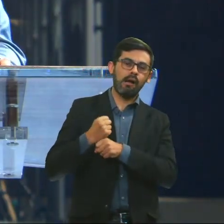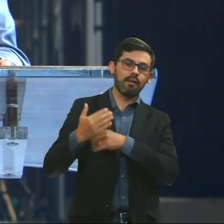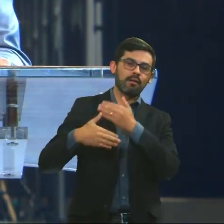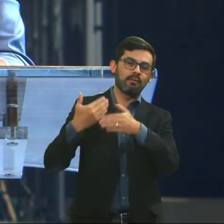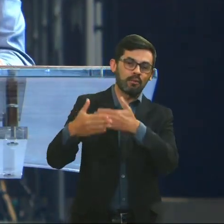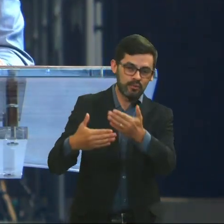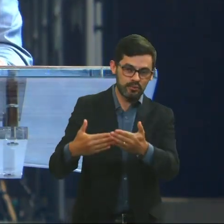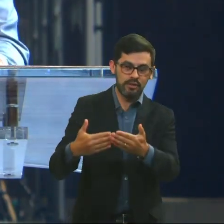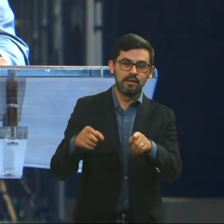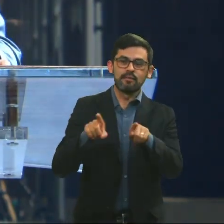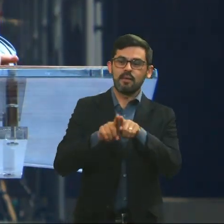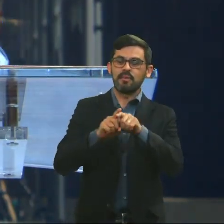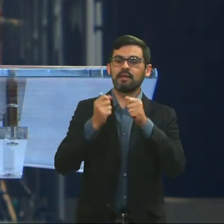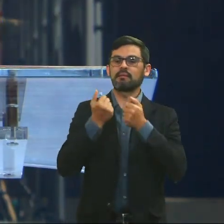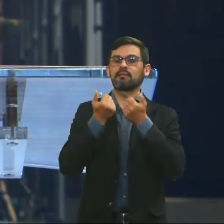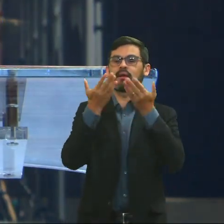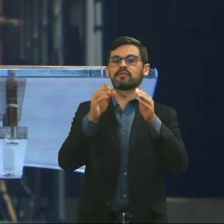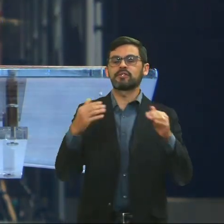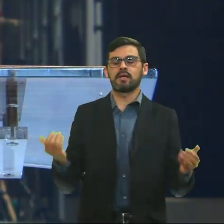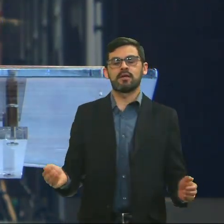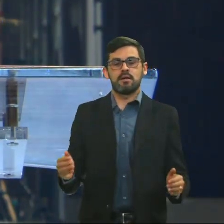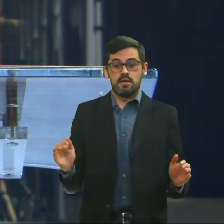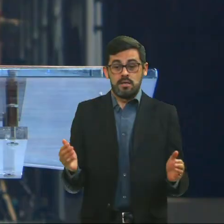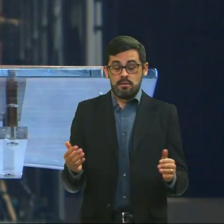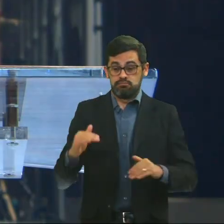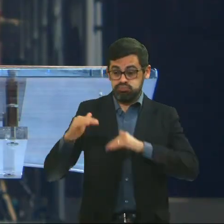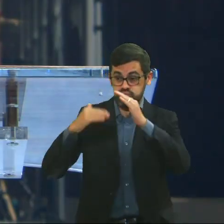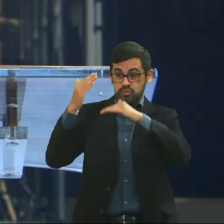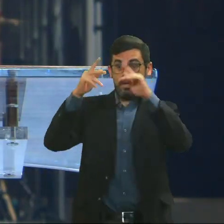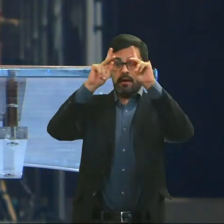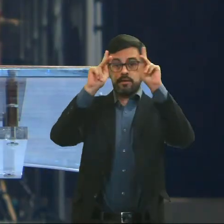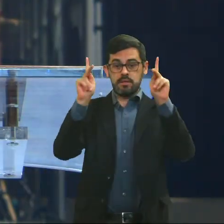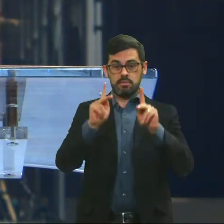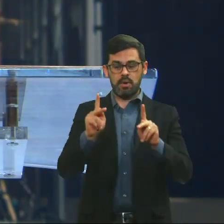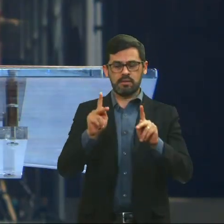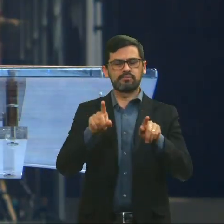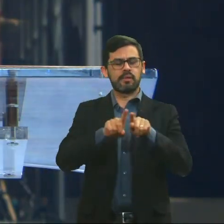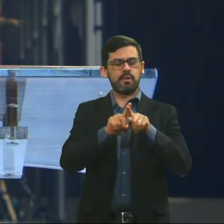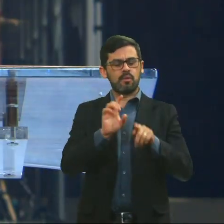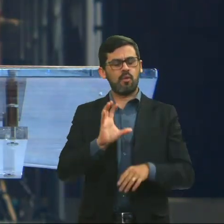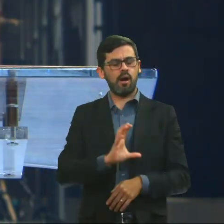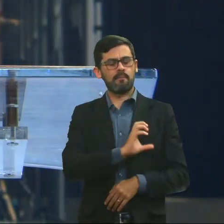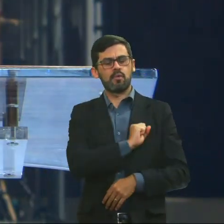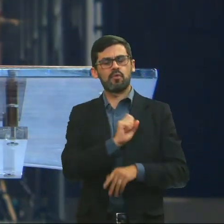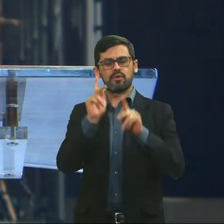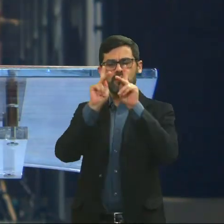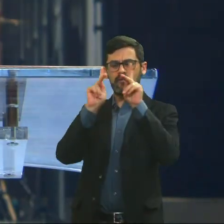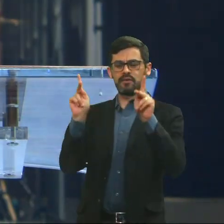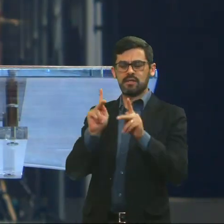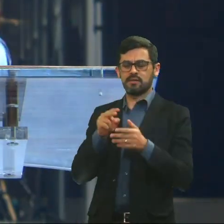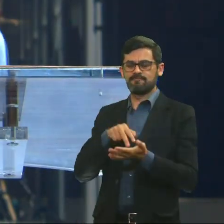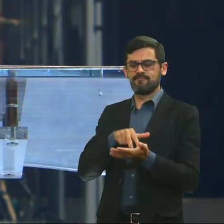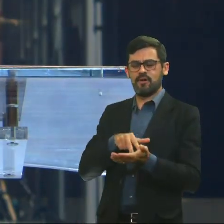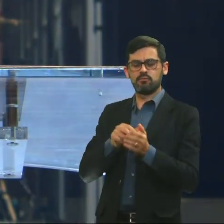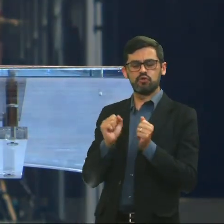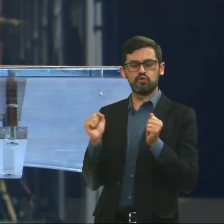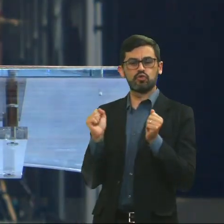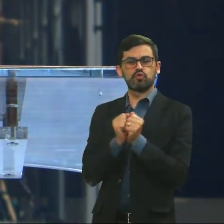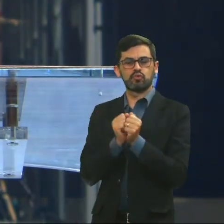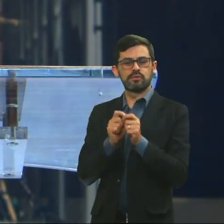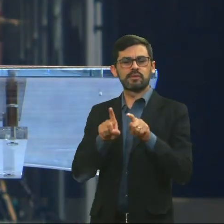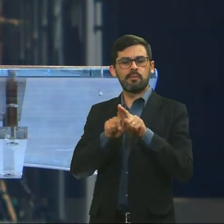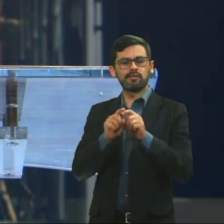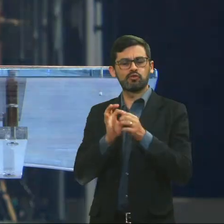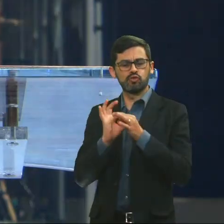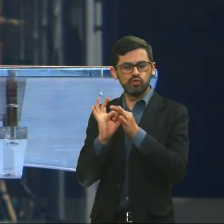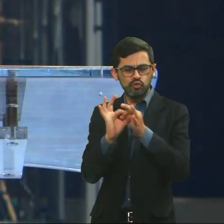anos e darão a você prosperidade e paz. Que o amor e a fidelidade jamais o abandonem. Prenda-os ao redor do